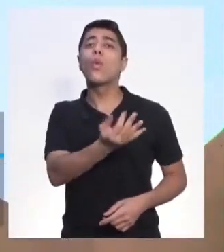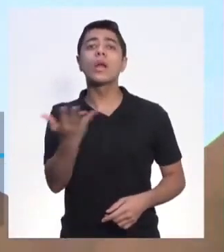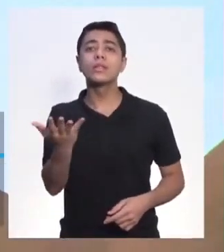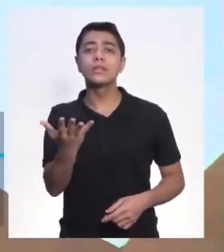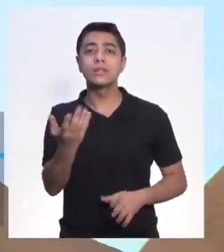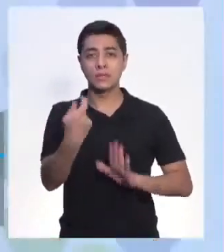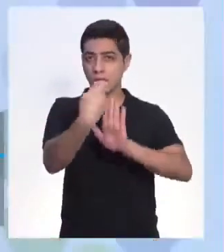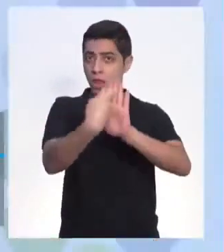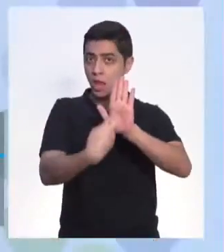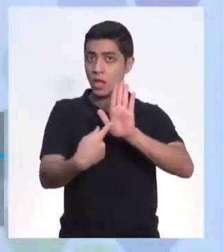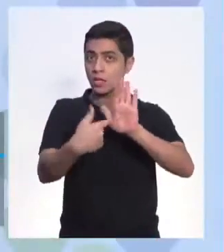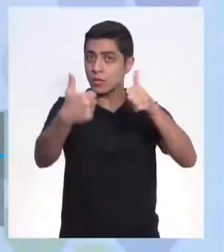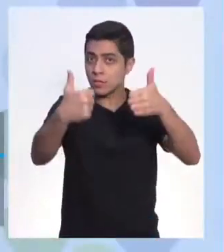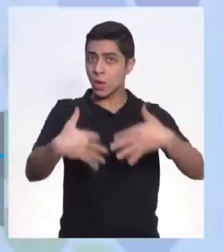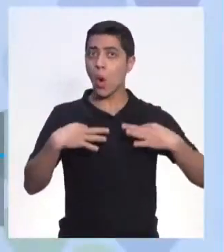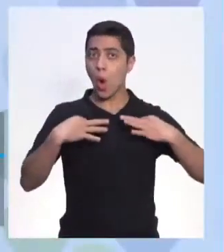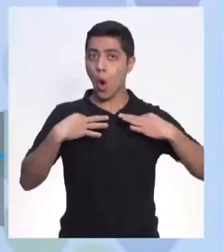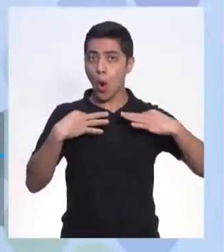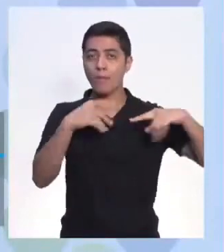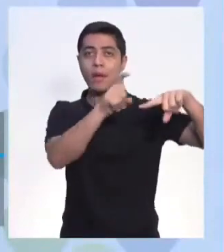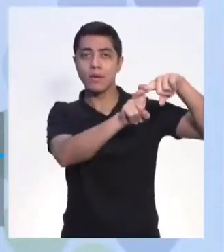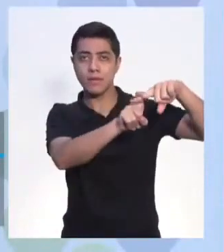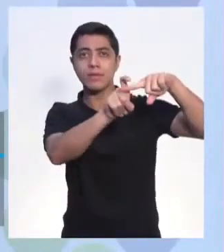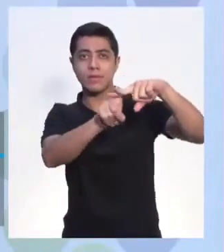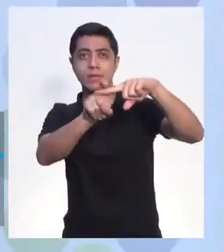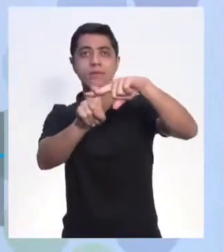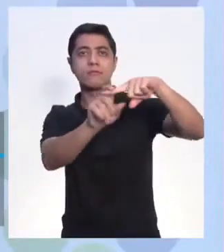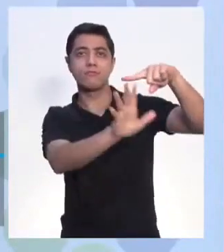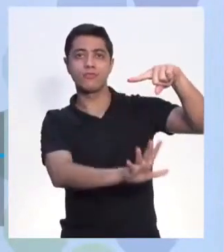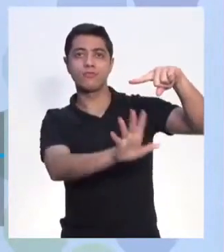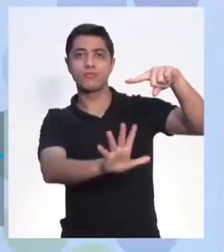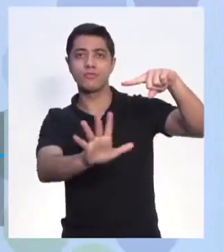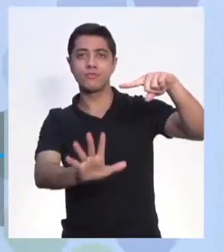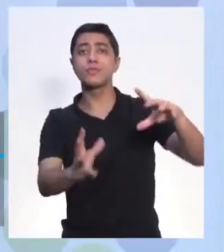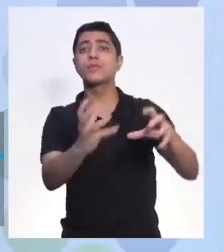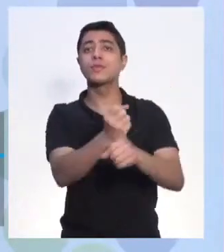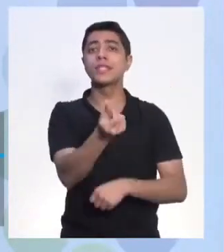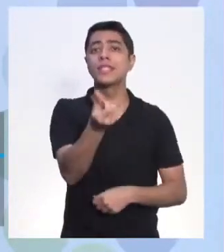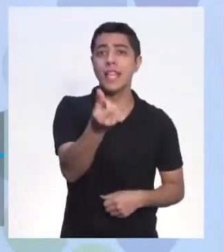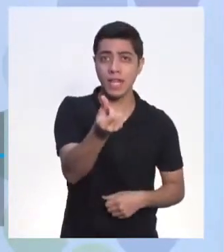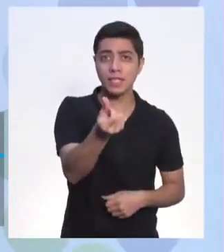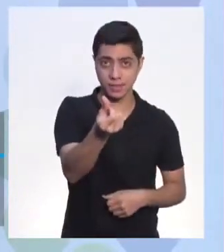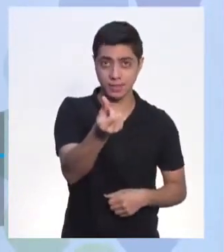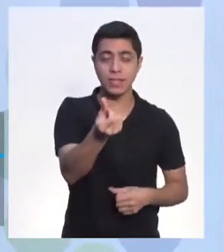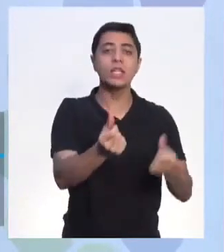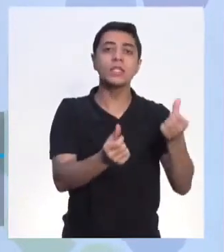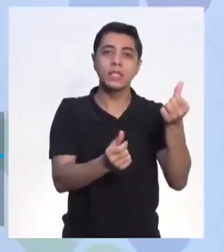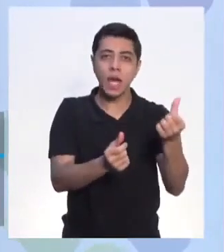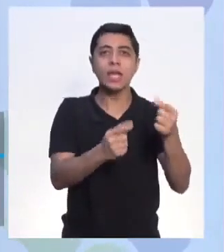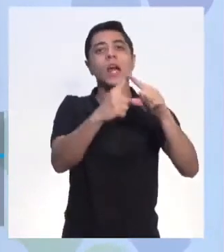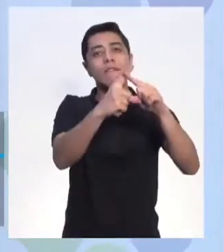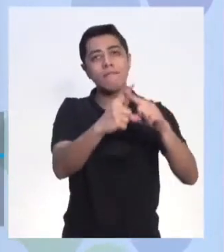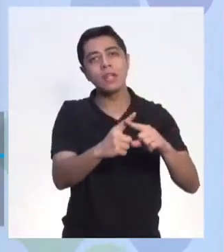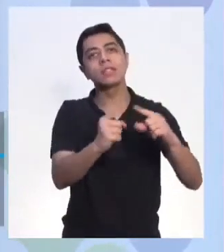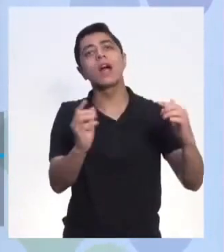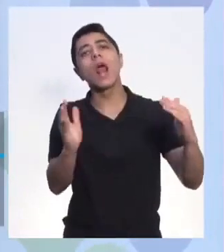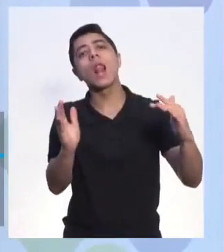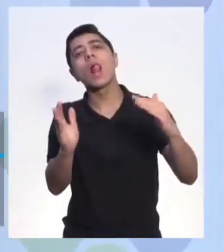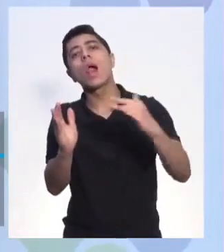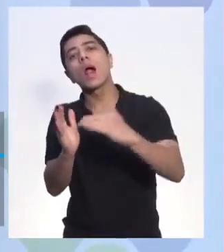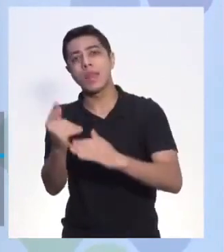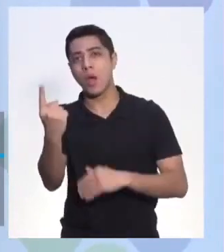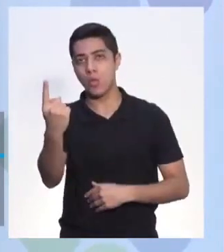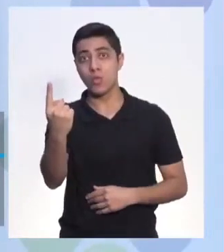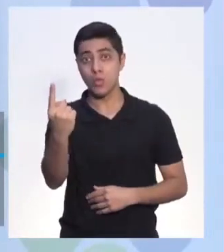multiplicando pelos números anteriores até chegar no número 1. Agora eu tenho que fazer a continha, né? 6 vezes